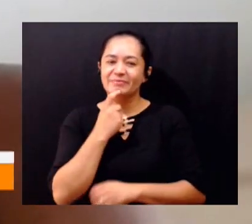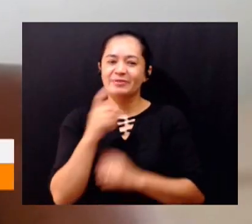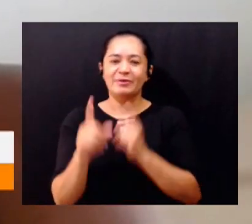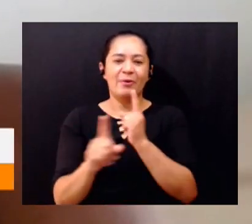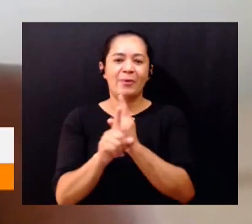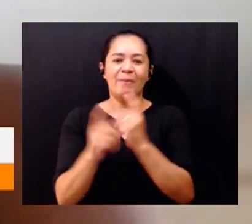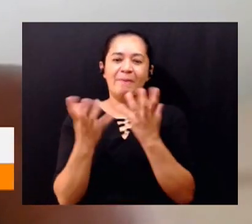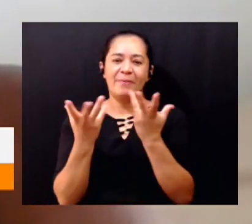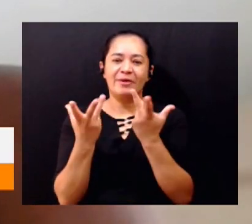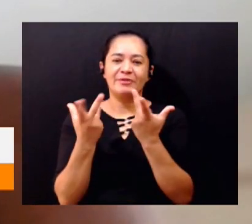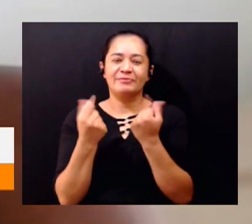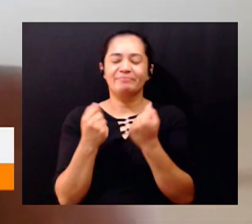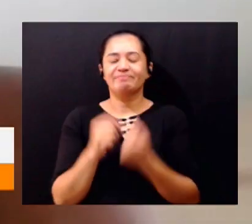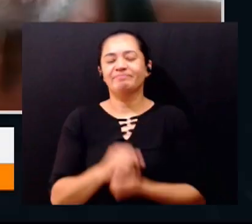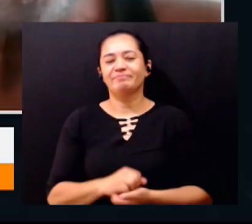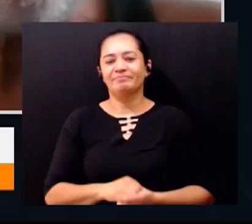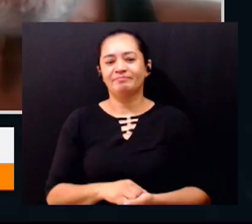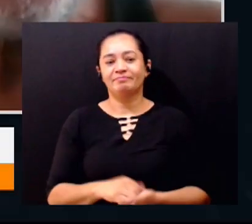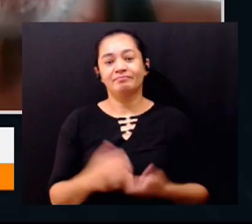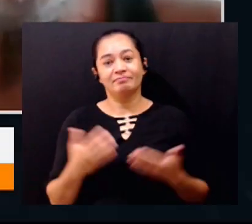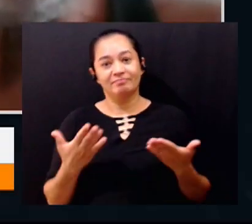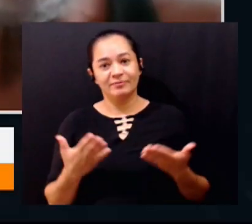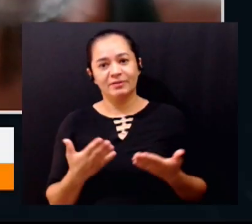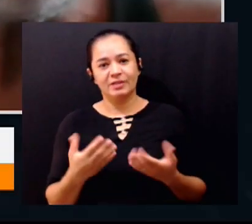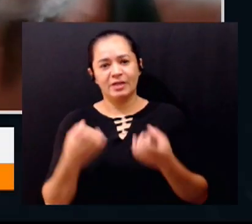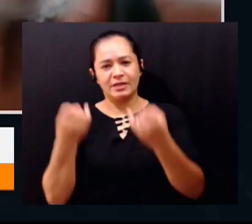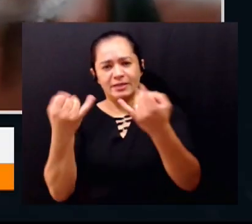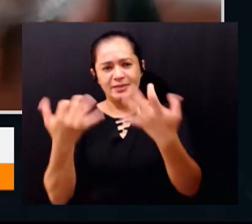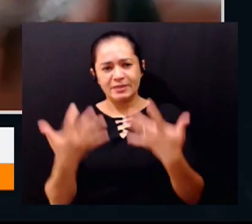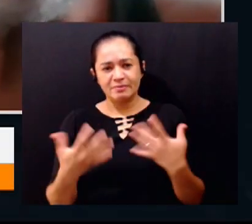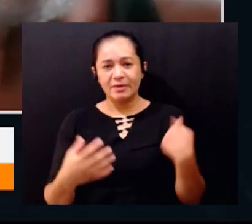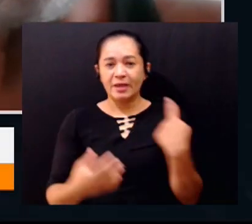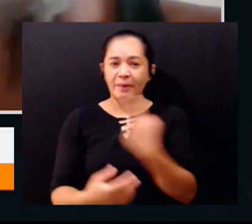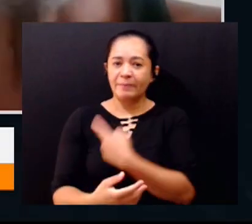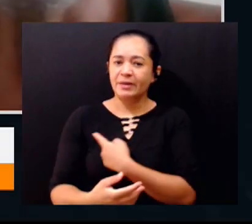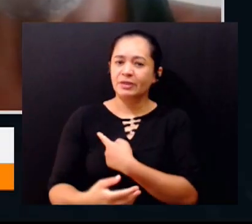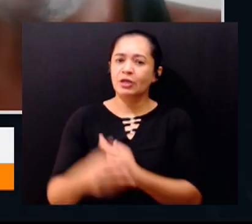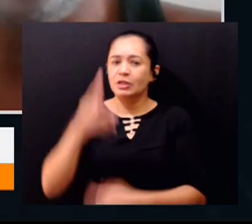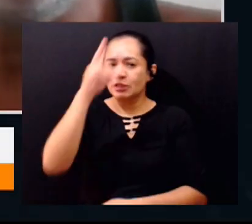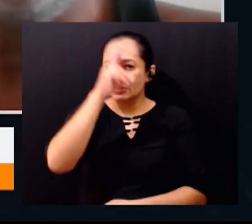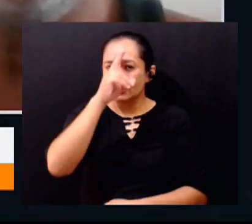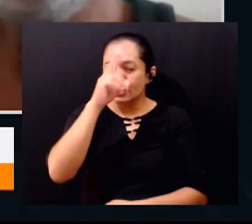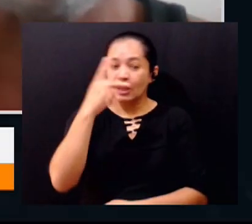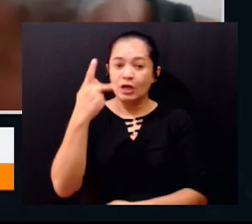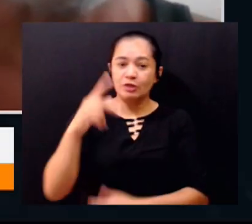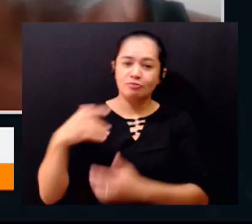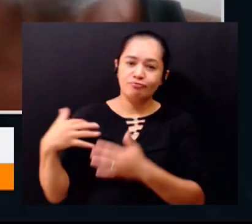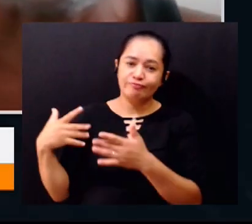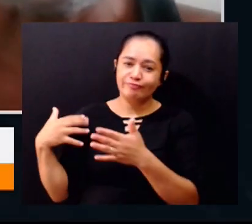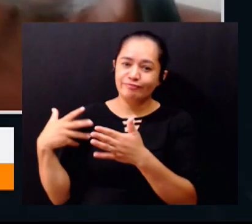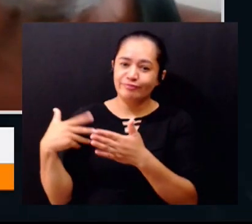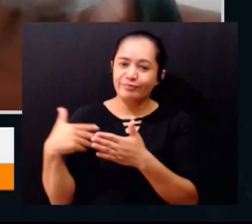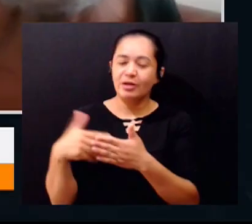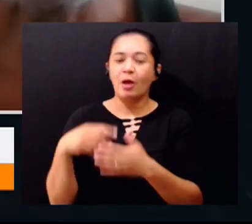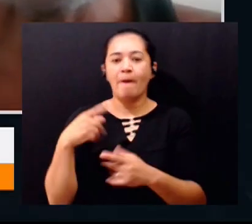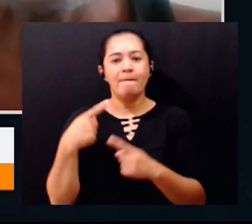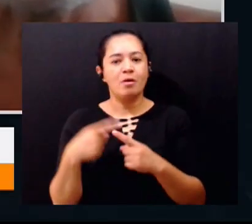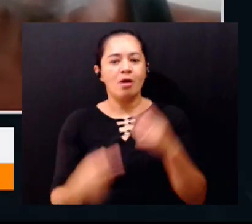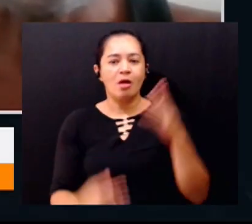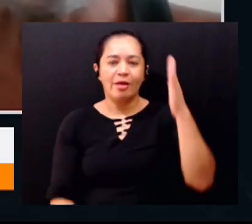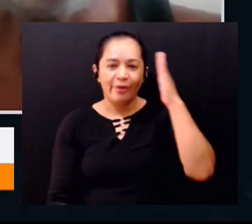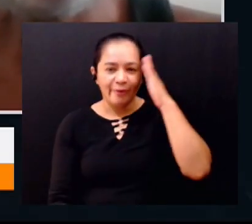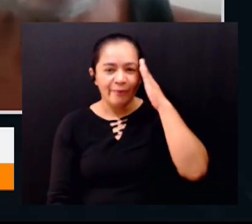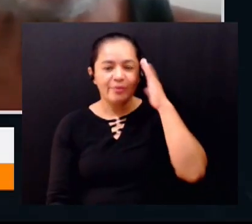Maravilha. Olha só, conta pra gente, Bira, um pouquinho da sua trajetória, porque eu sei que você, né,